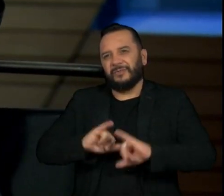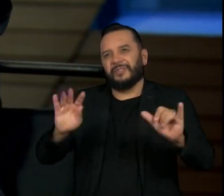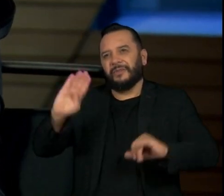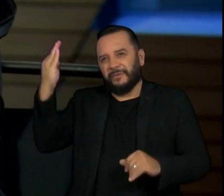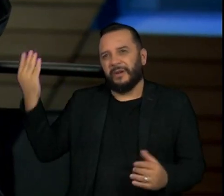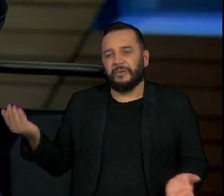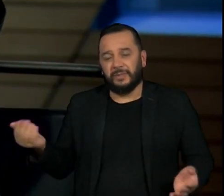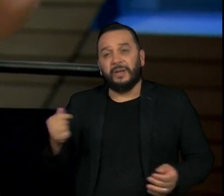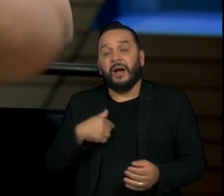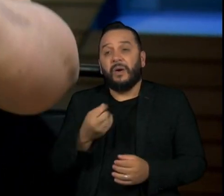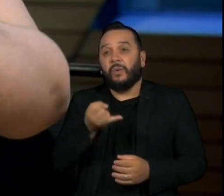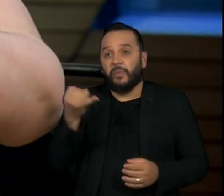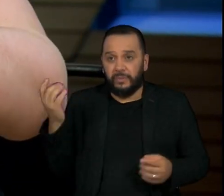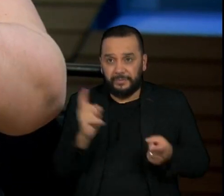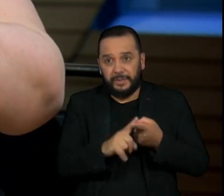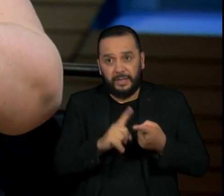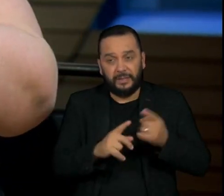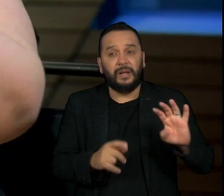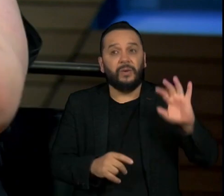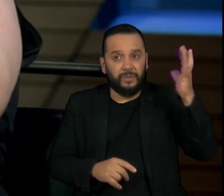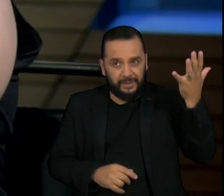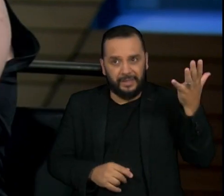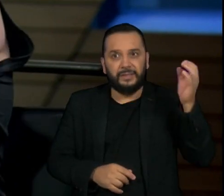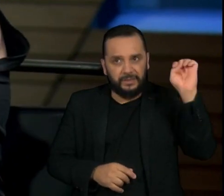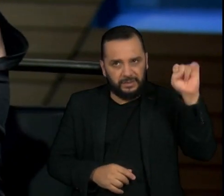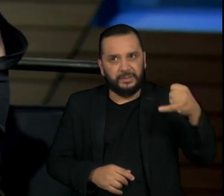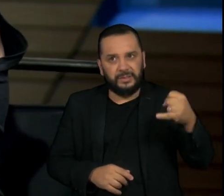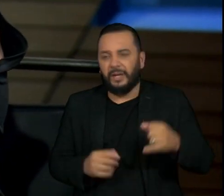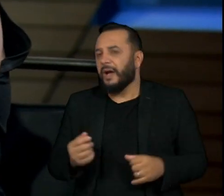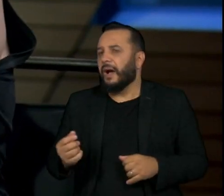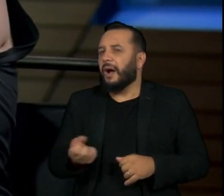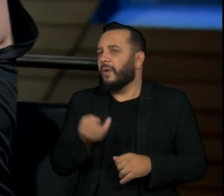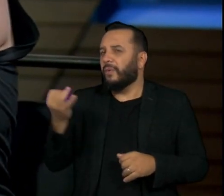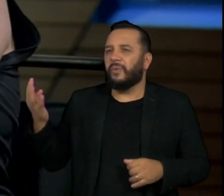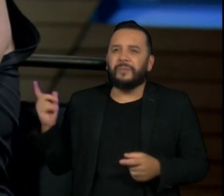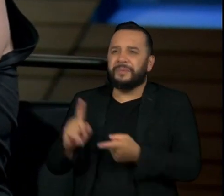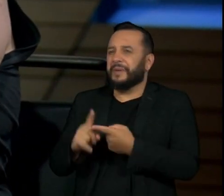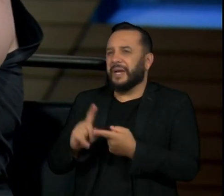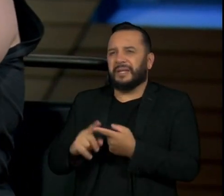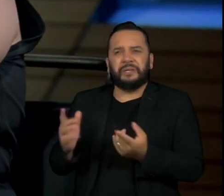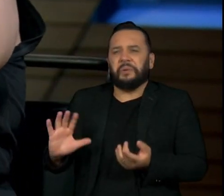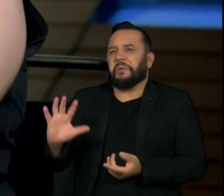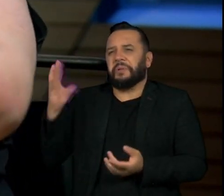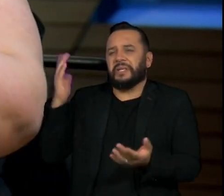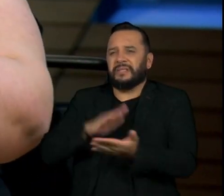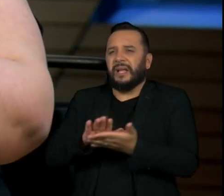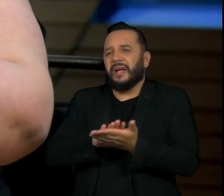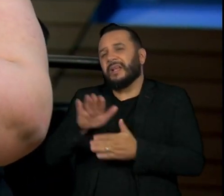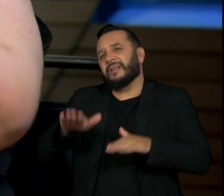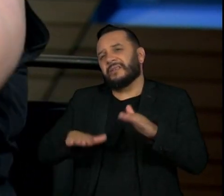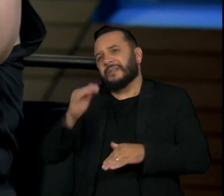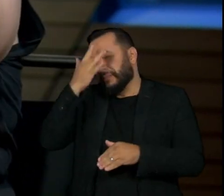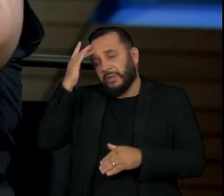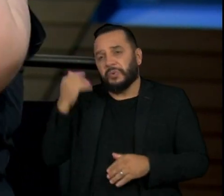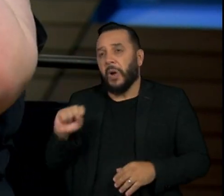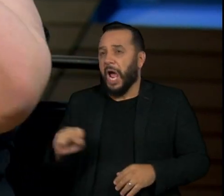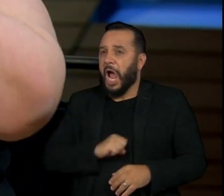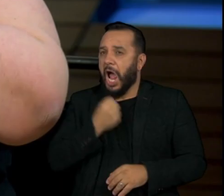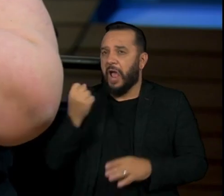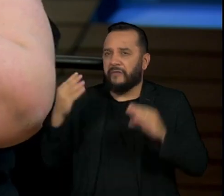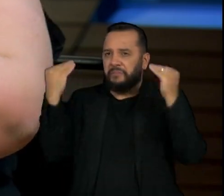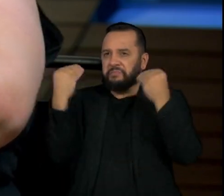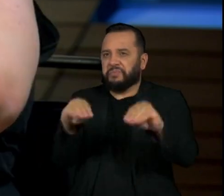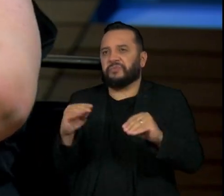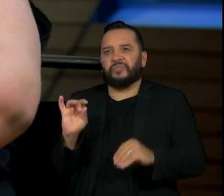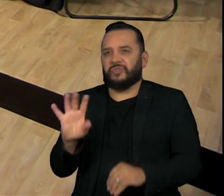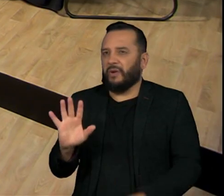concretizar, algumas já ou jamais se concretizarão, porque uma coisa é você ameaçar para externalizar uma raiva. Isso a gente vê nessa comunidade radicalizada bastante.